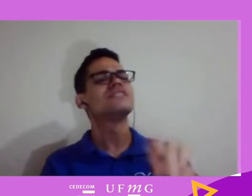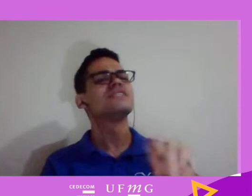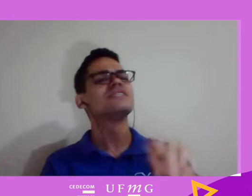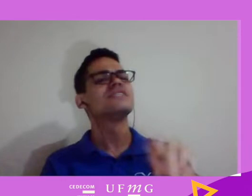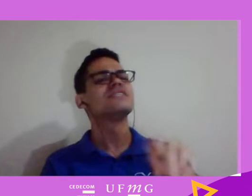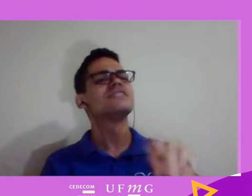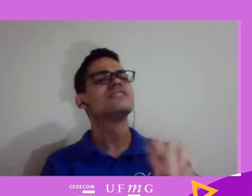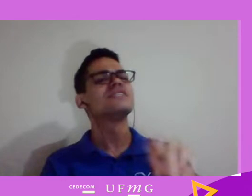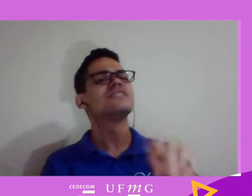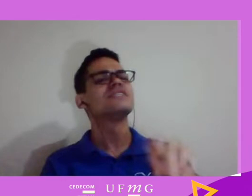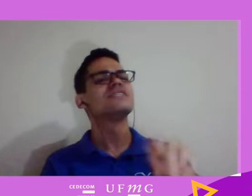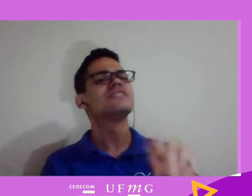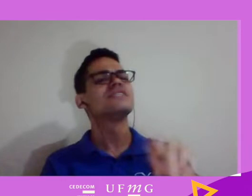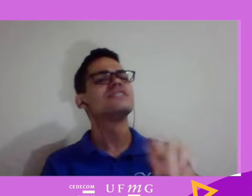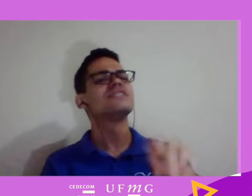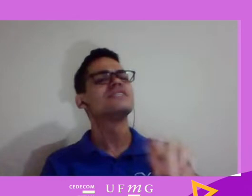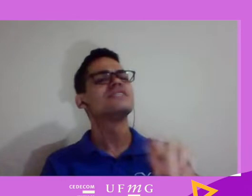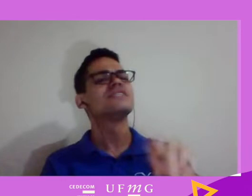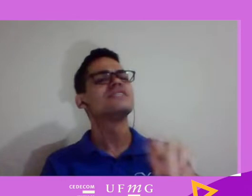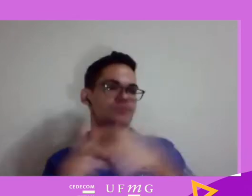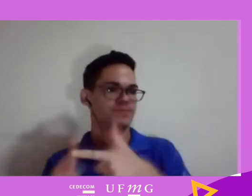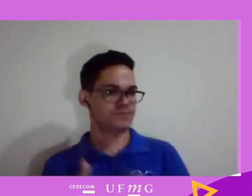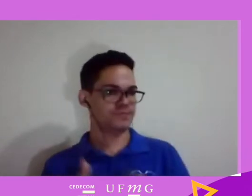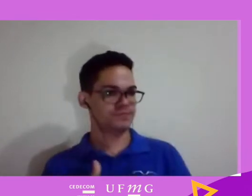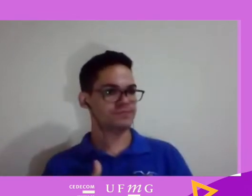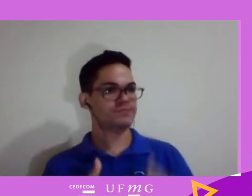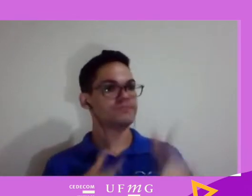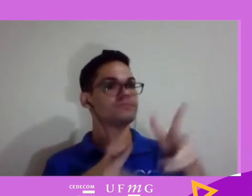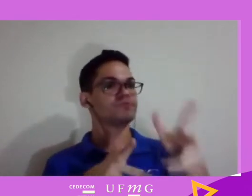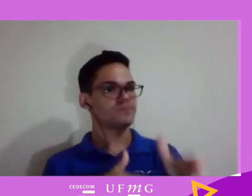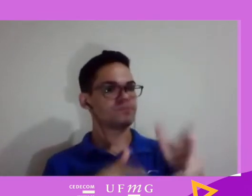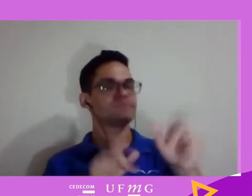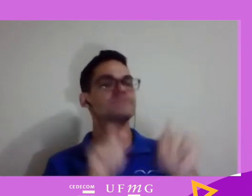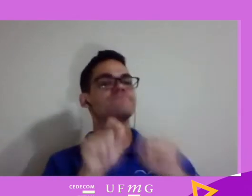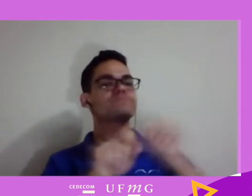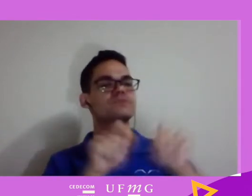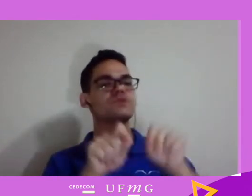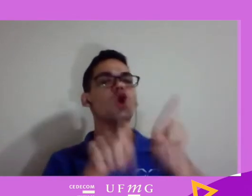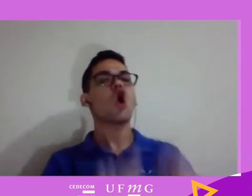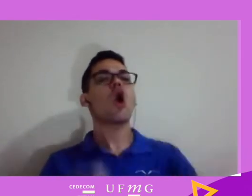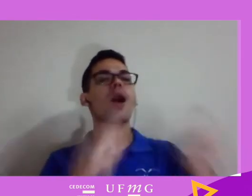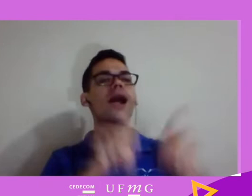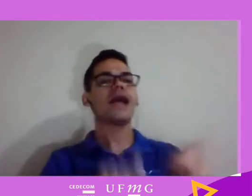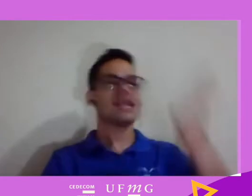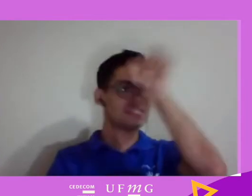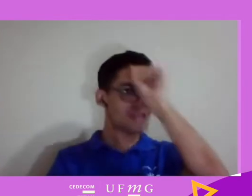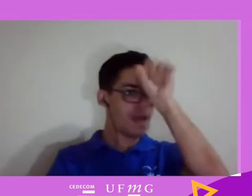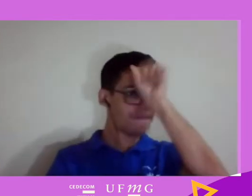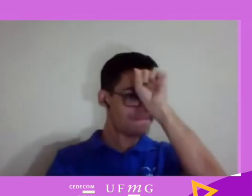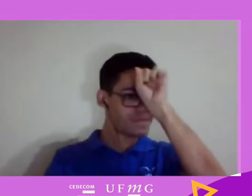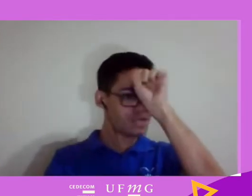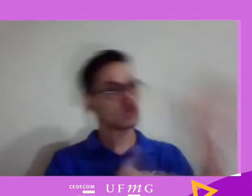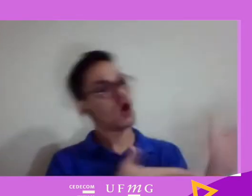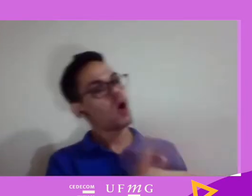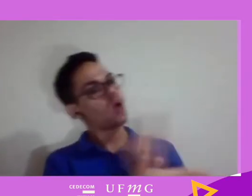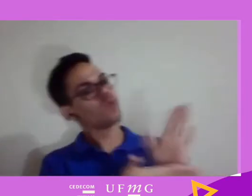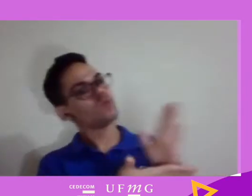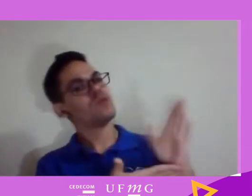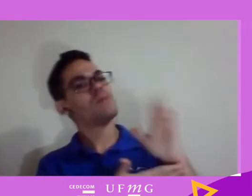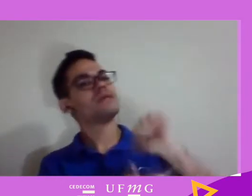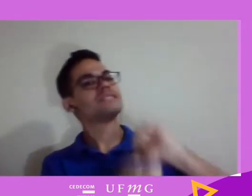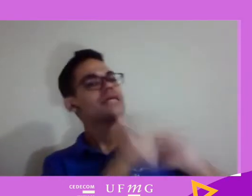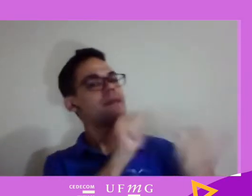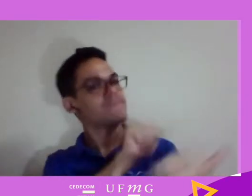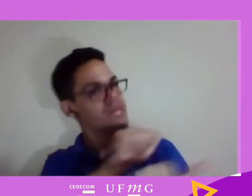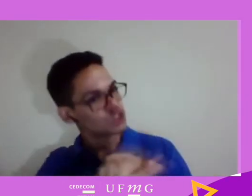disse, os algoritmos vão aprendendo com a nossa ação e nós com a dele, eles vão ficando mais sofisticados. Então, até um tempo atrás, a gente tomava como